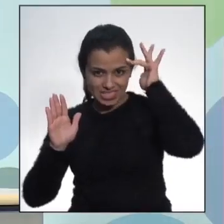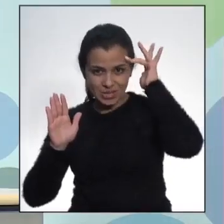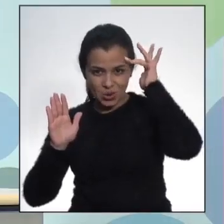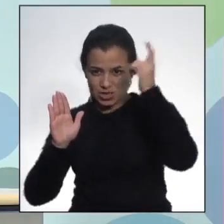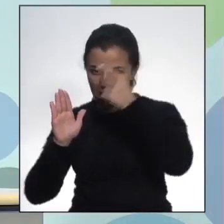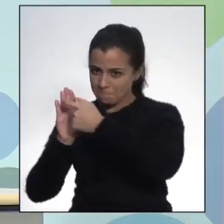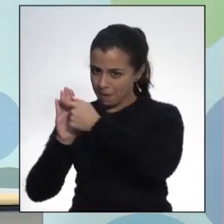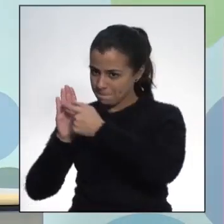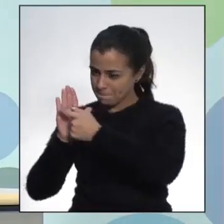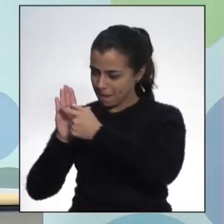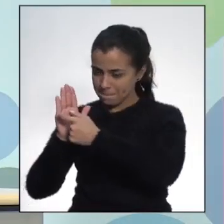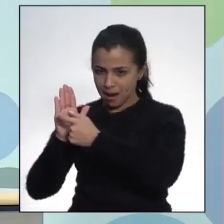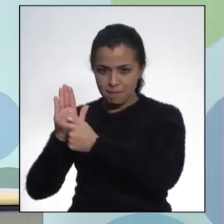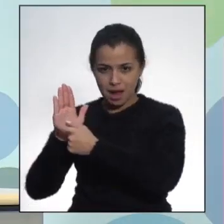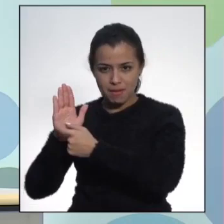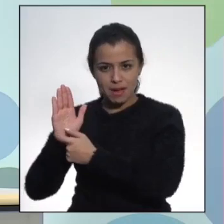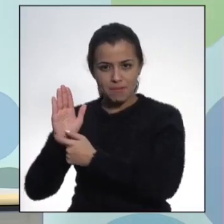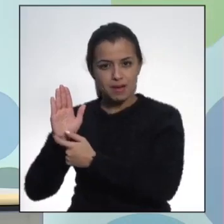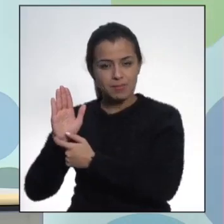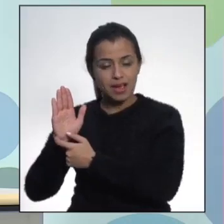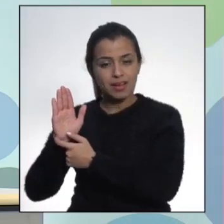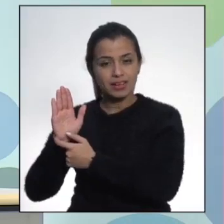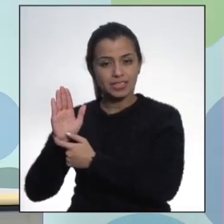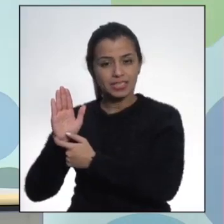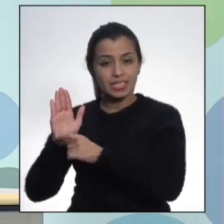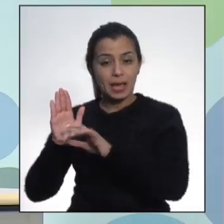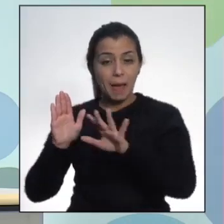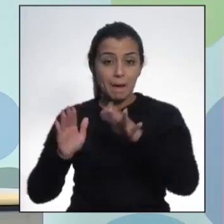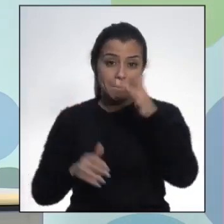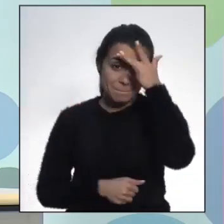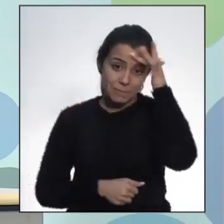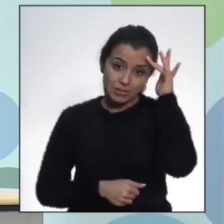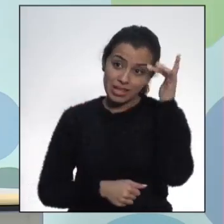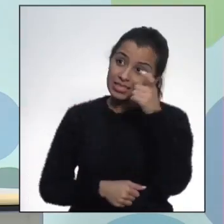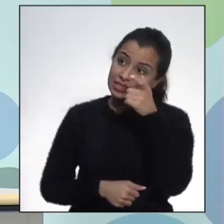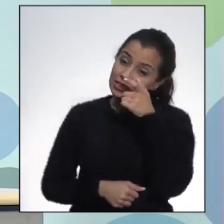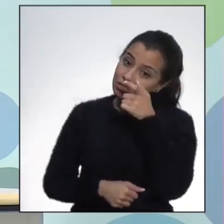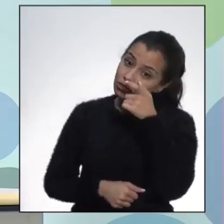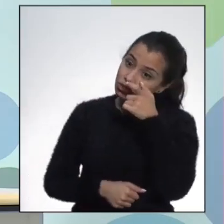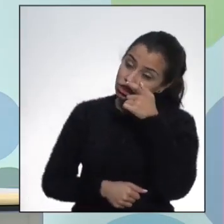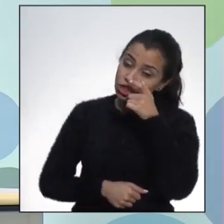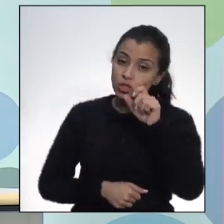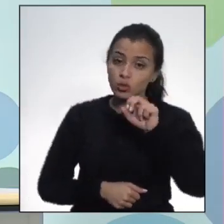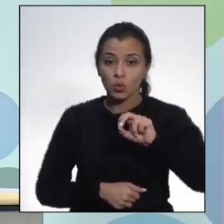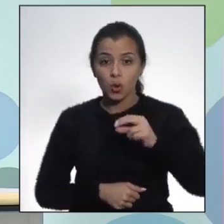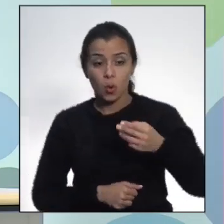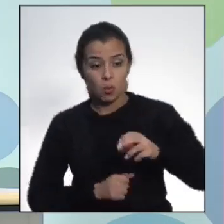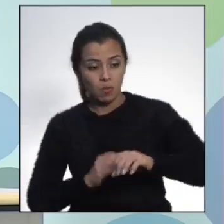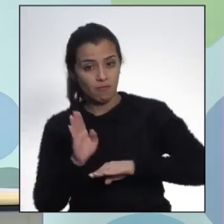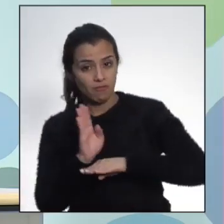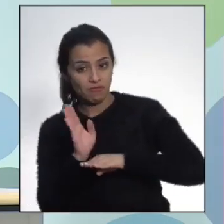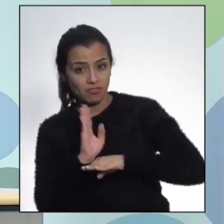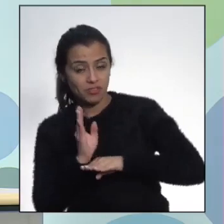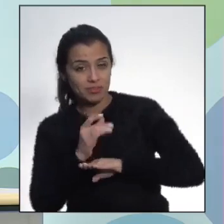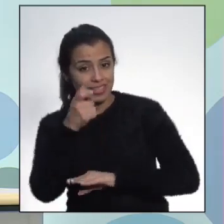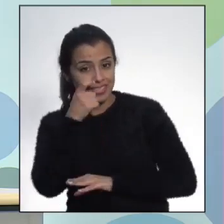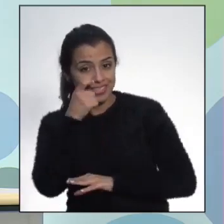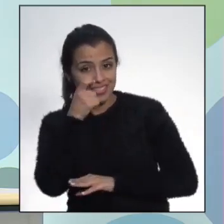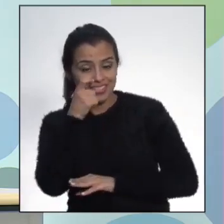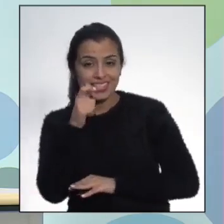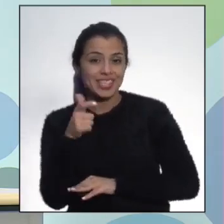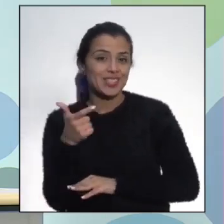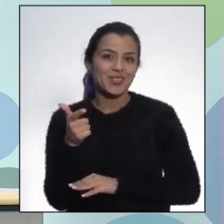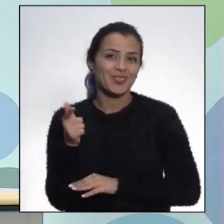Florência, Ambrósio, né? Os textos, na realidade, quem está assistindo a peça, quem está vendo o filme, a série, a novela, não tem